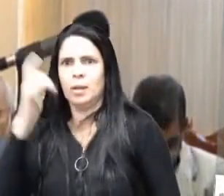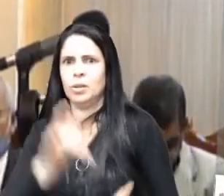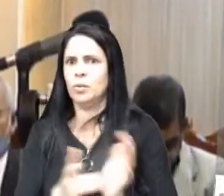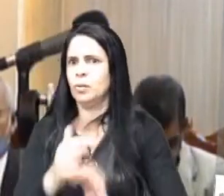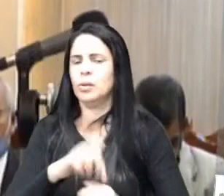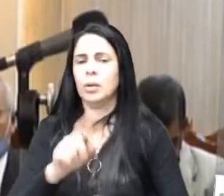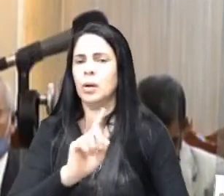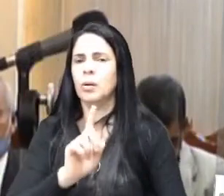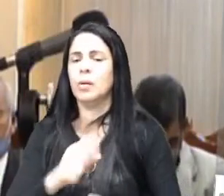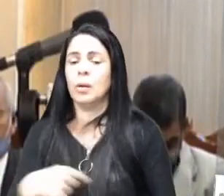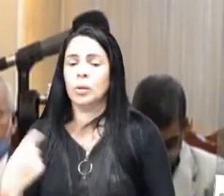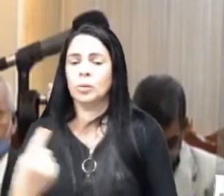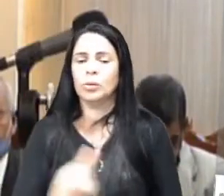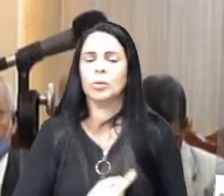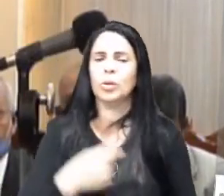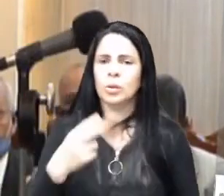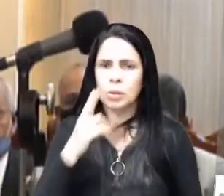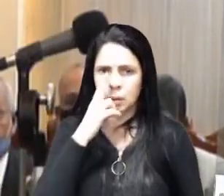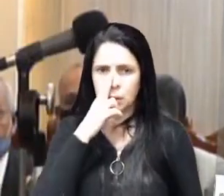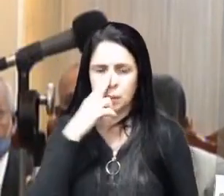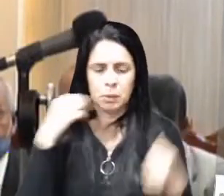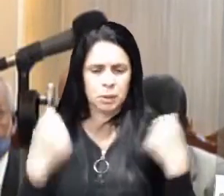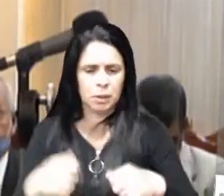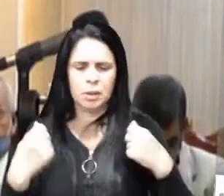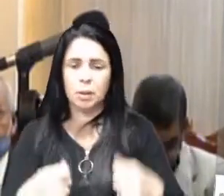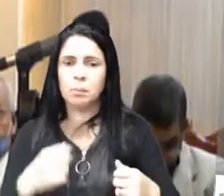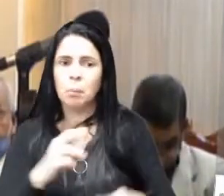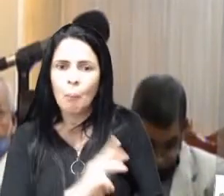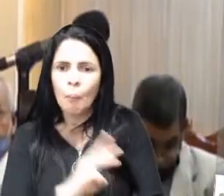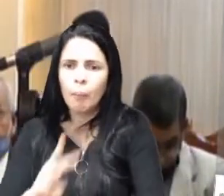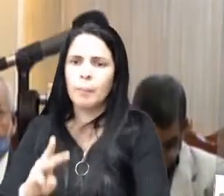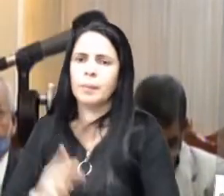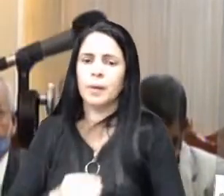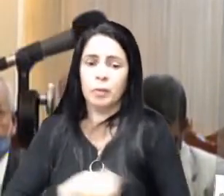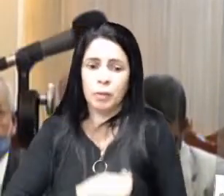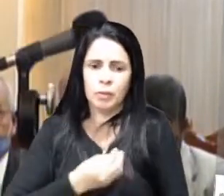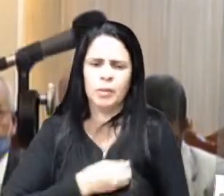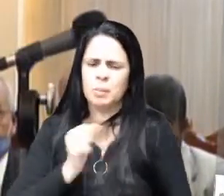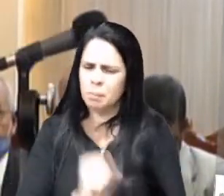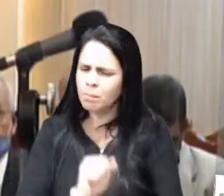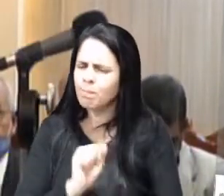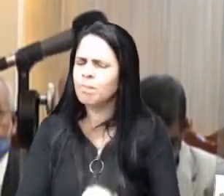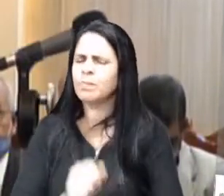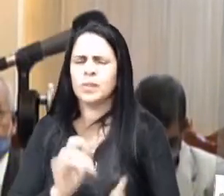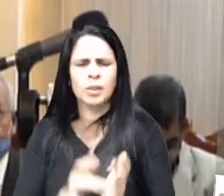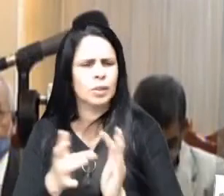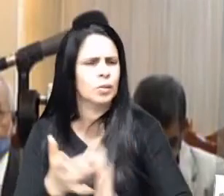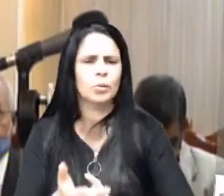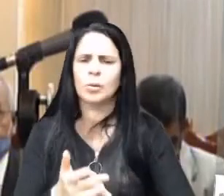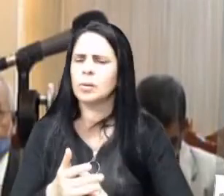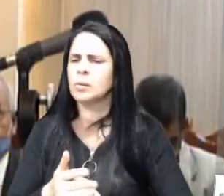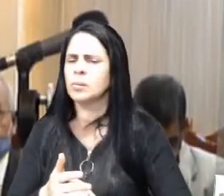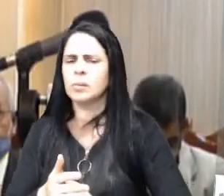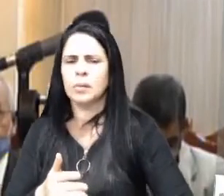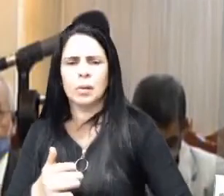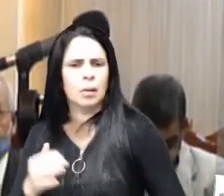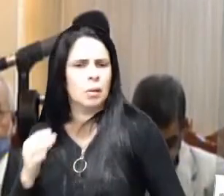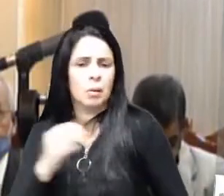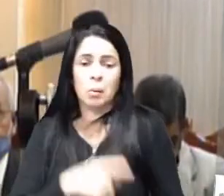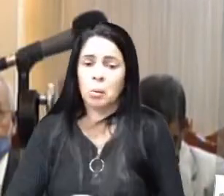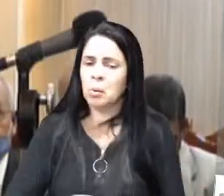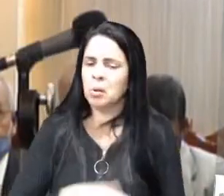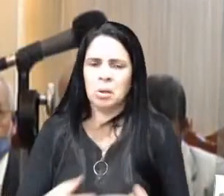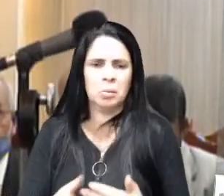O cristão precisa ser criterioso em todas as coisas, irmãos. E precisa ser sóbrios em